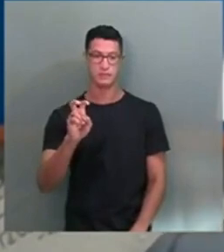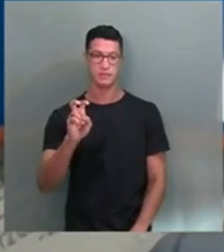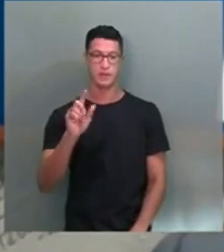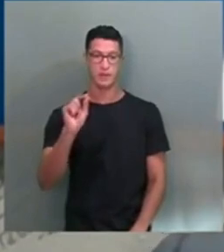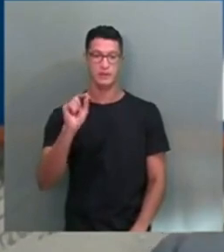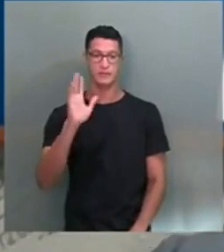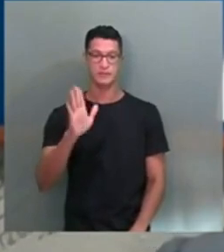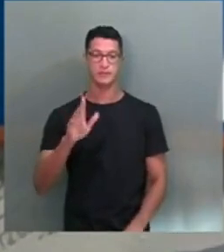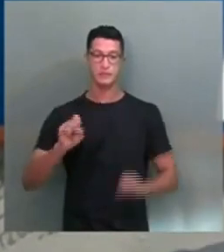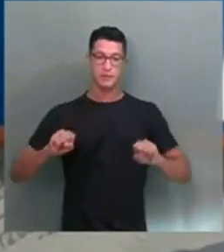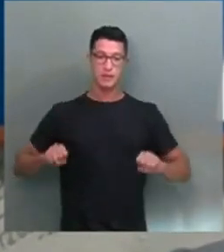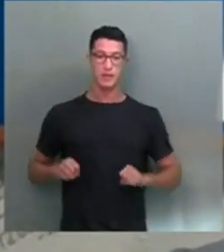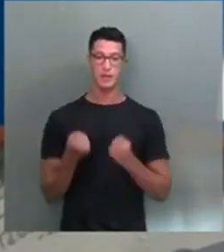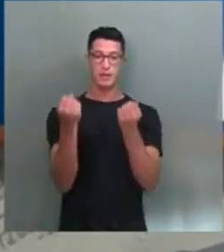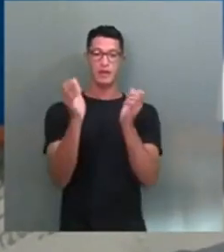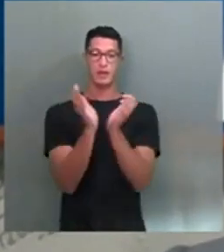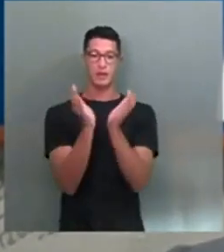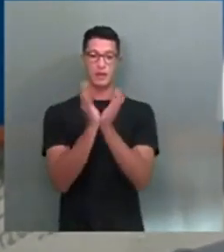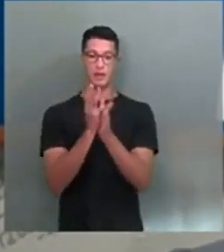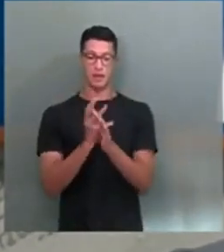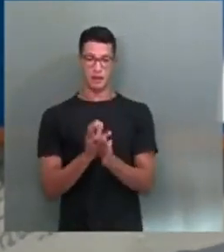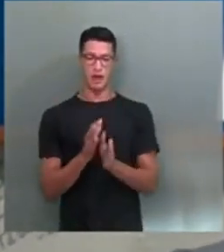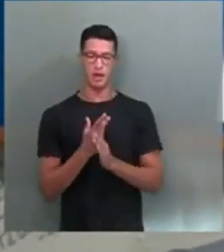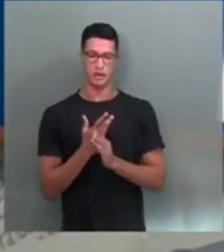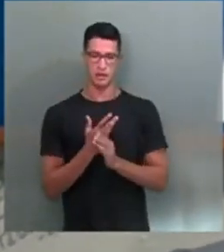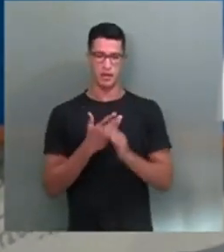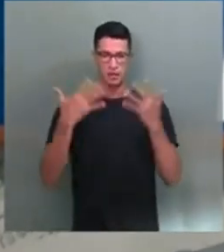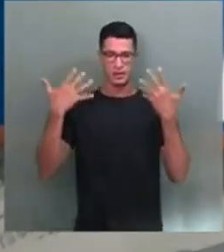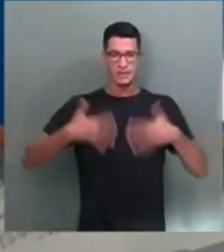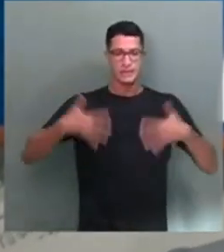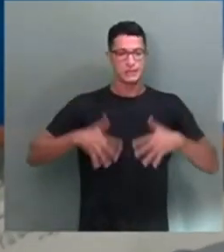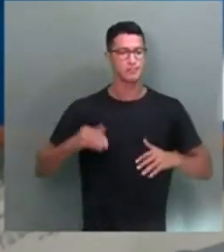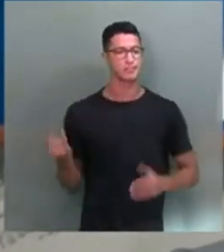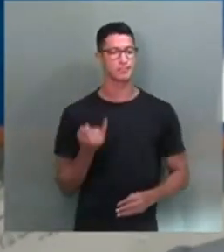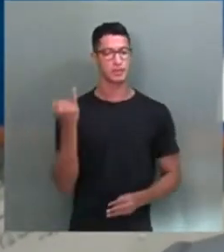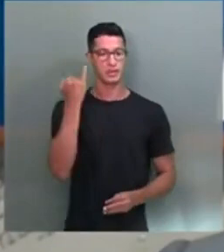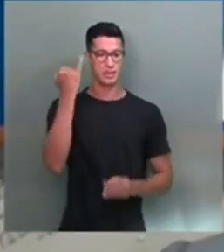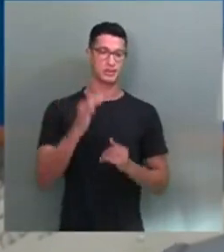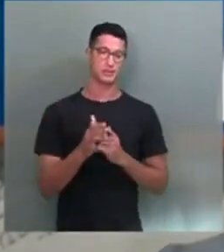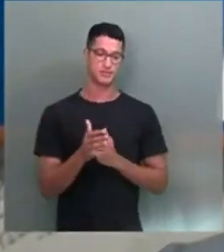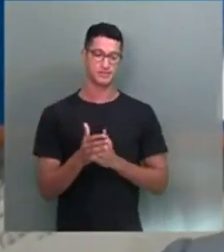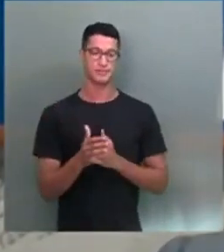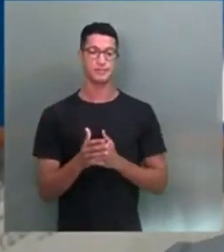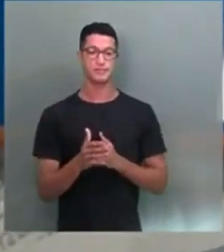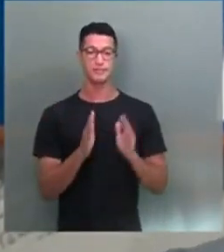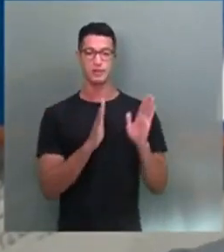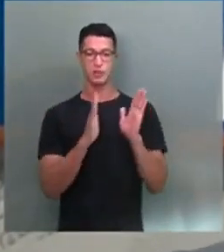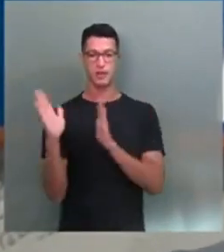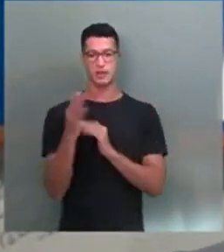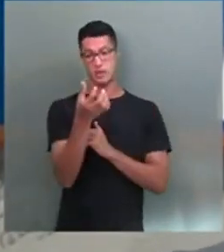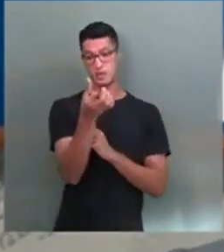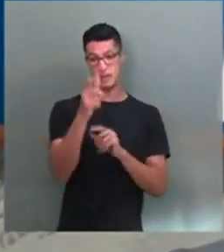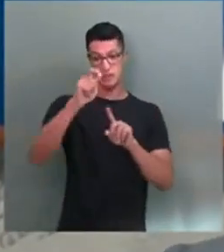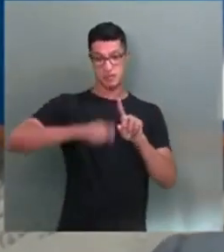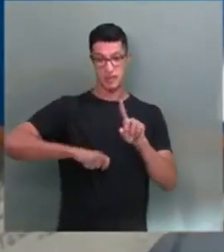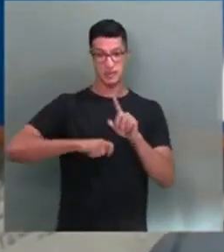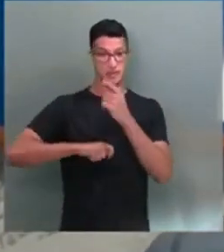1995, e que foi um esforço coletivo muito grande, muito. Num prazo de